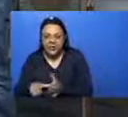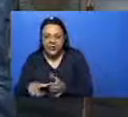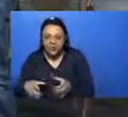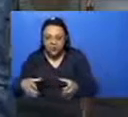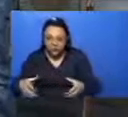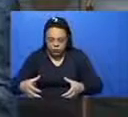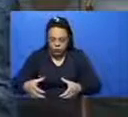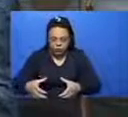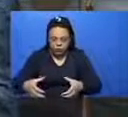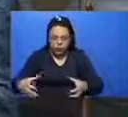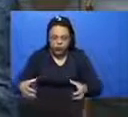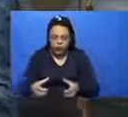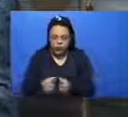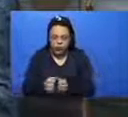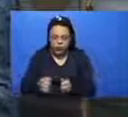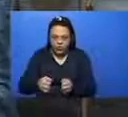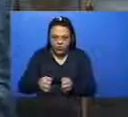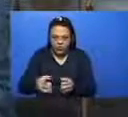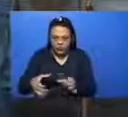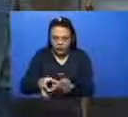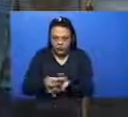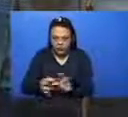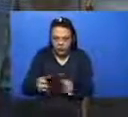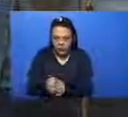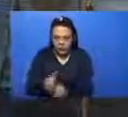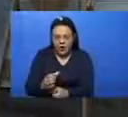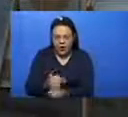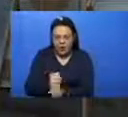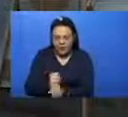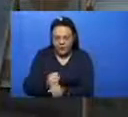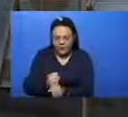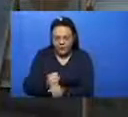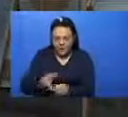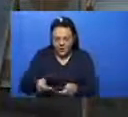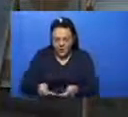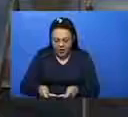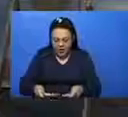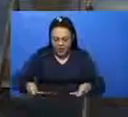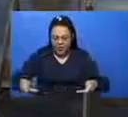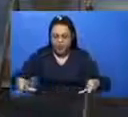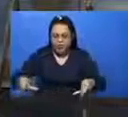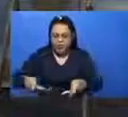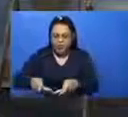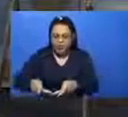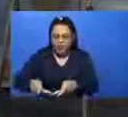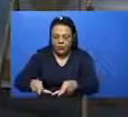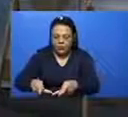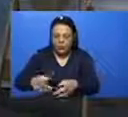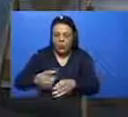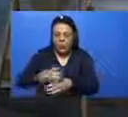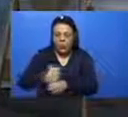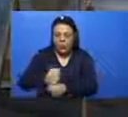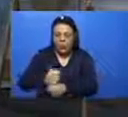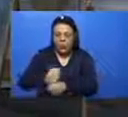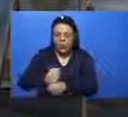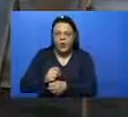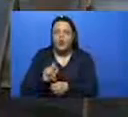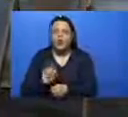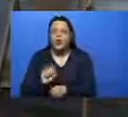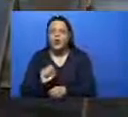ângulo central aqui, se eu juntar todos os ângulos centrais, vai dar a soma